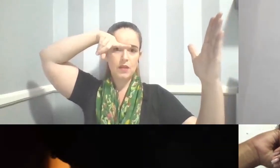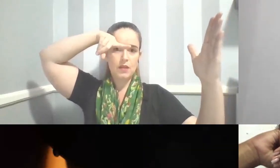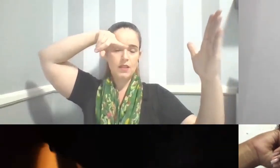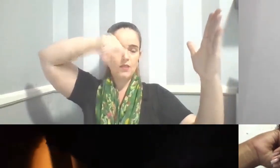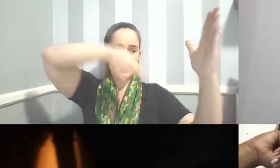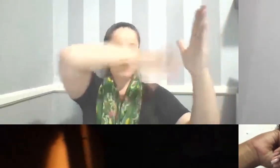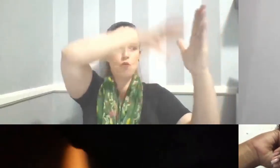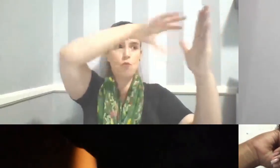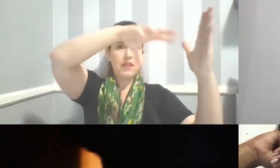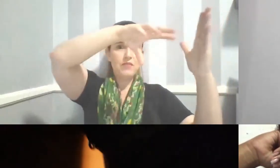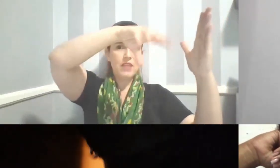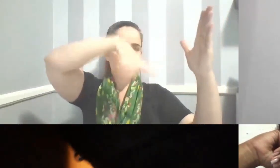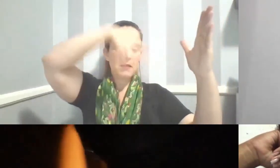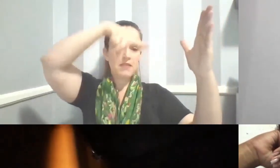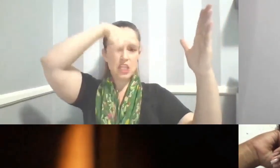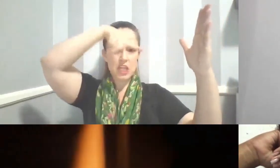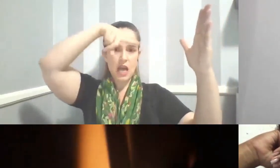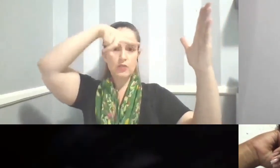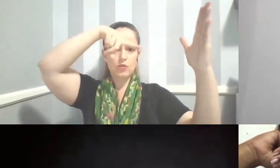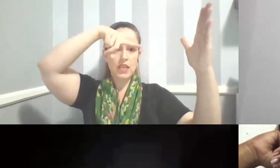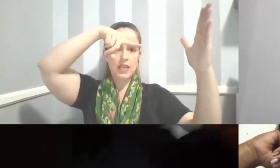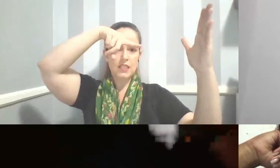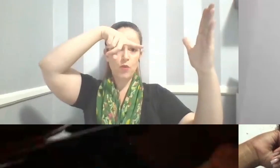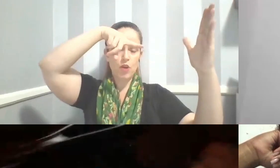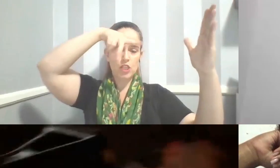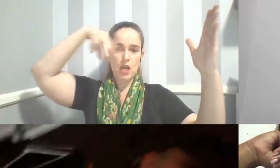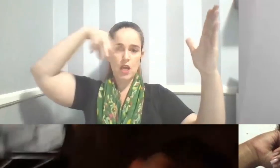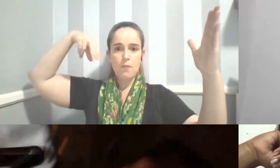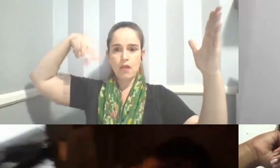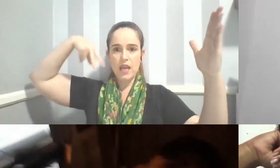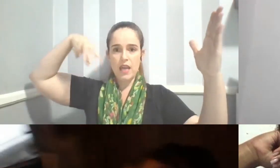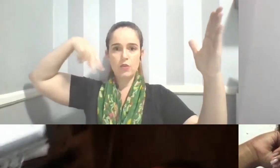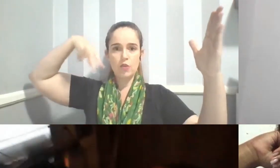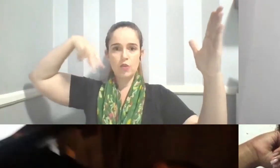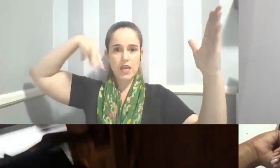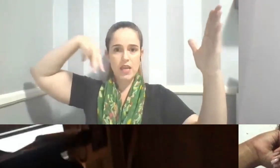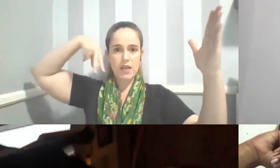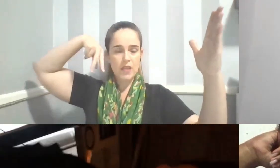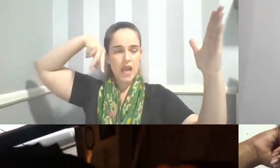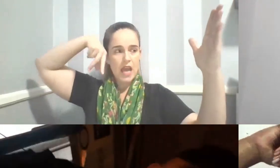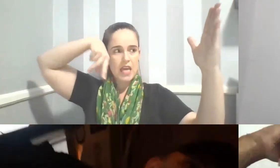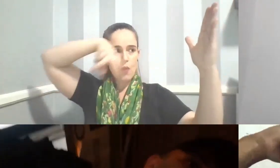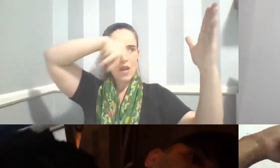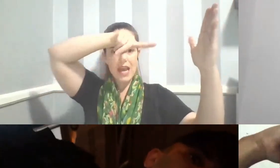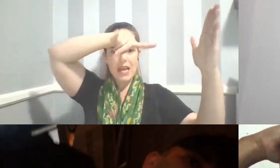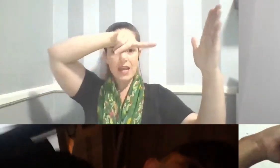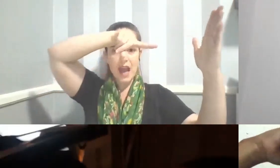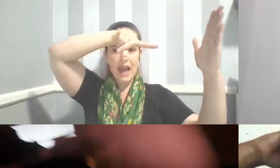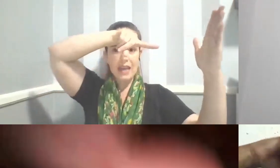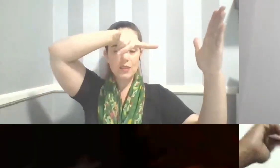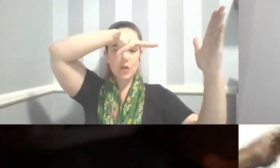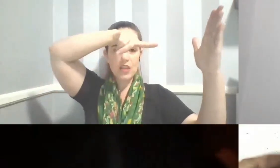vítima. Então, você vai cobrir a vítima, mas vai deixar a área do torniquete exposta. Por quê? Eu tô aqui e eu